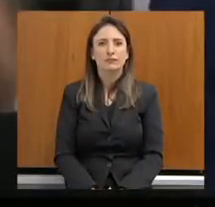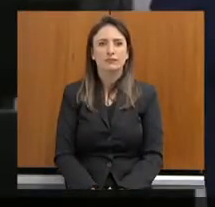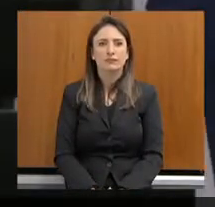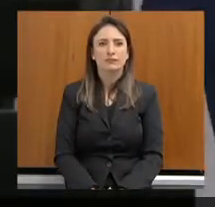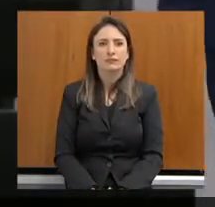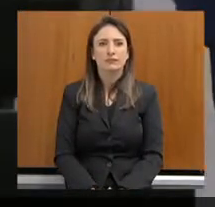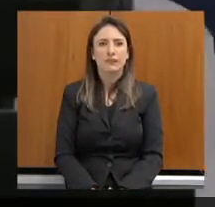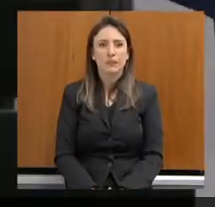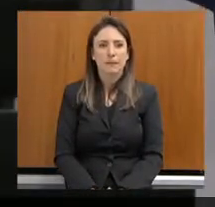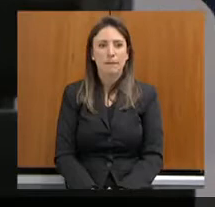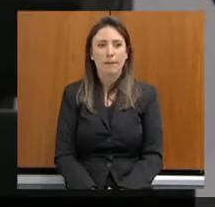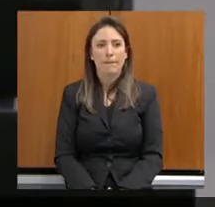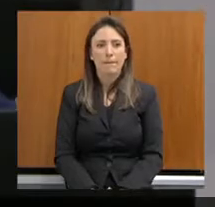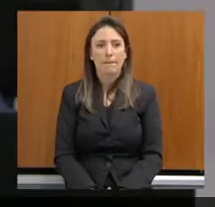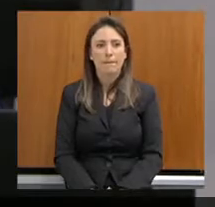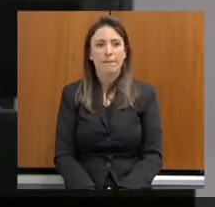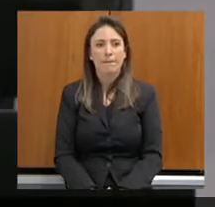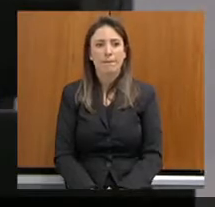e